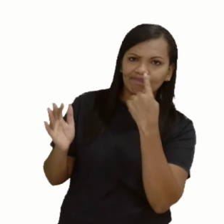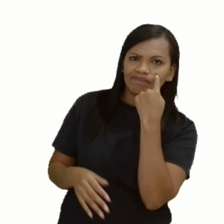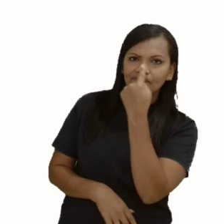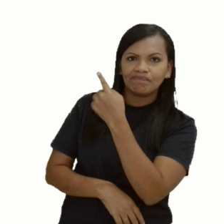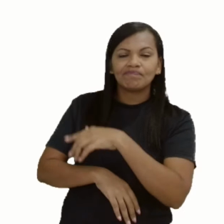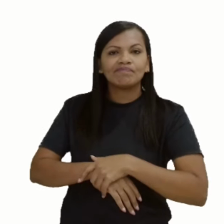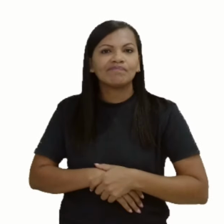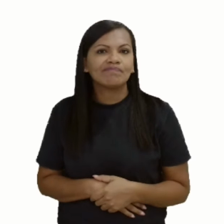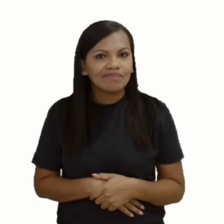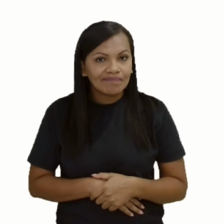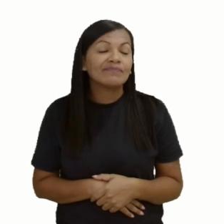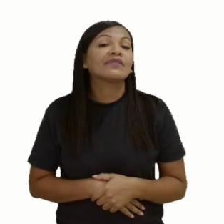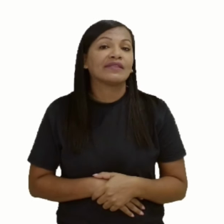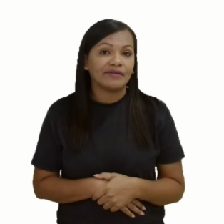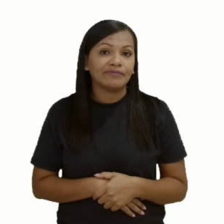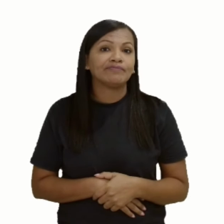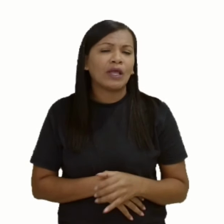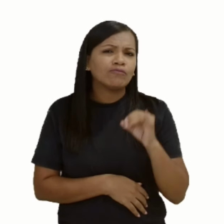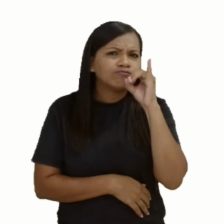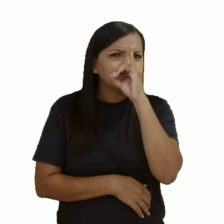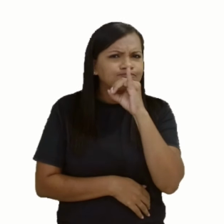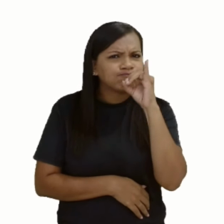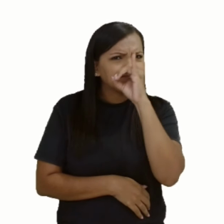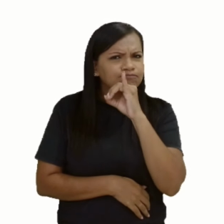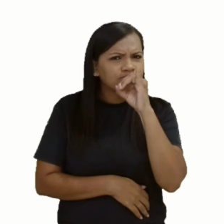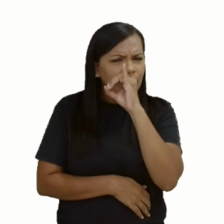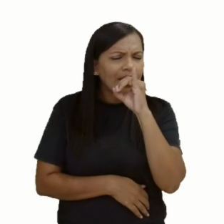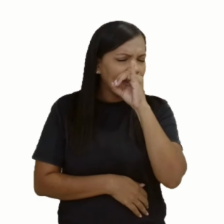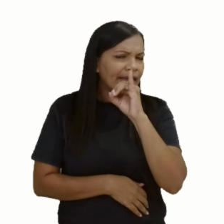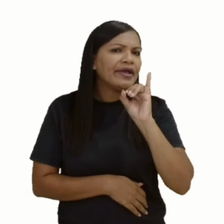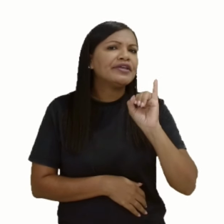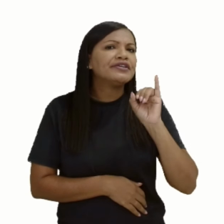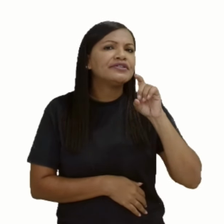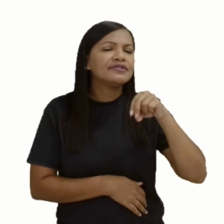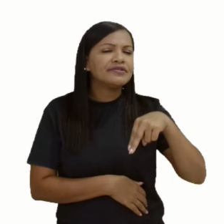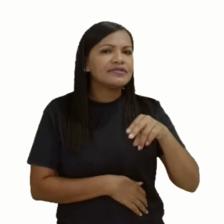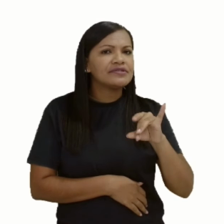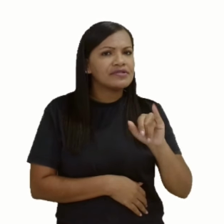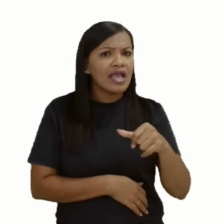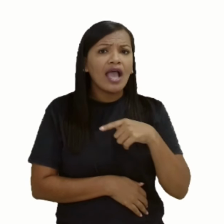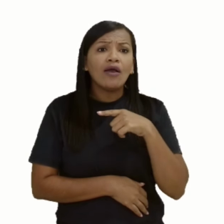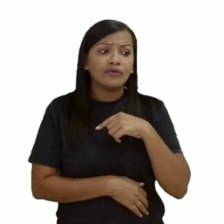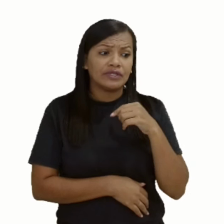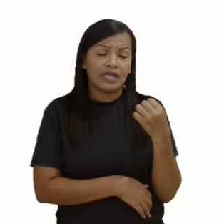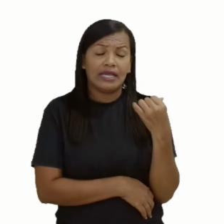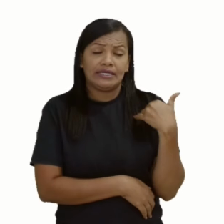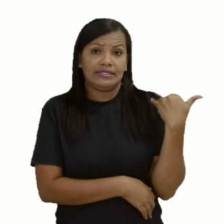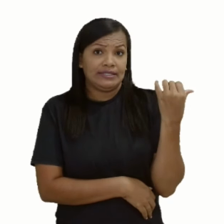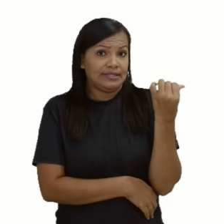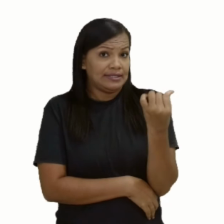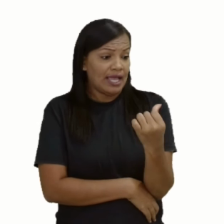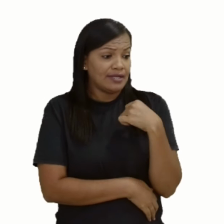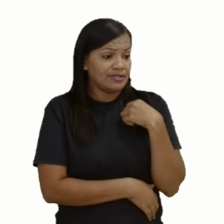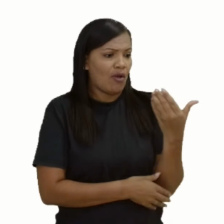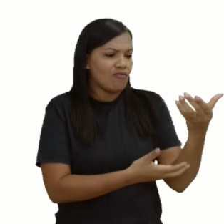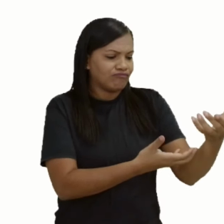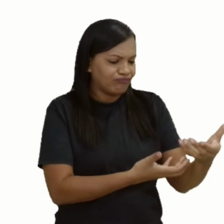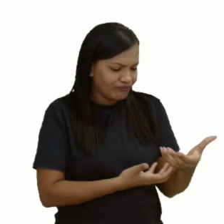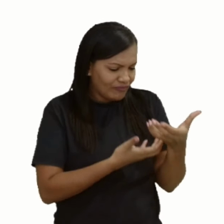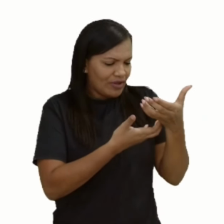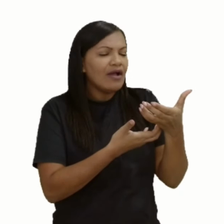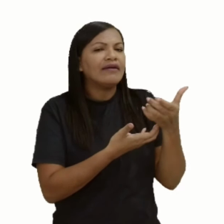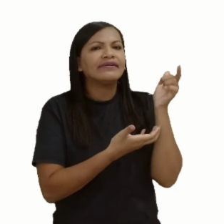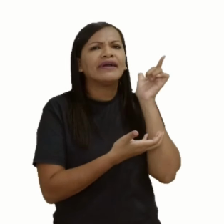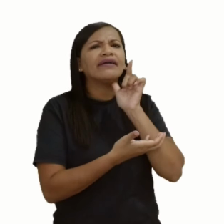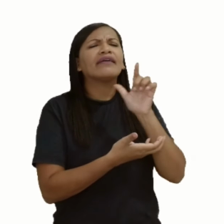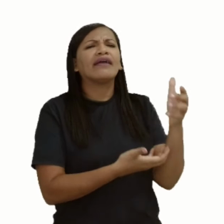Porquinho da Índia. Quando eu tinha 6 anos, ganhei um porquinho da Índia. Que dor de cabeça me